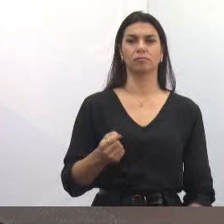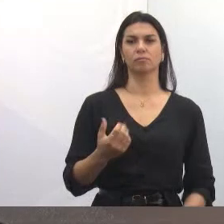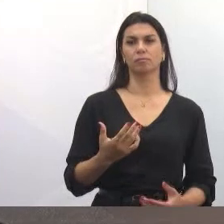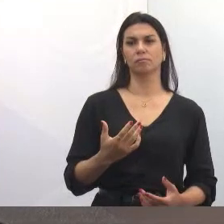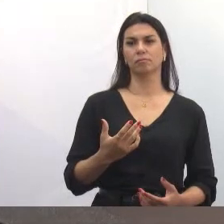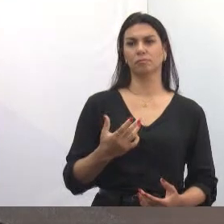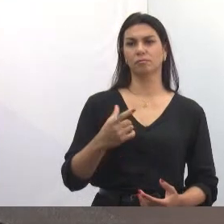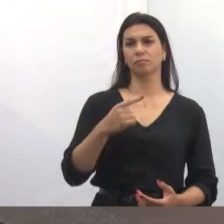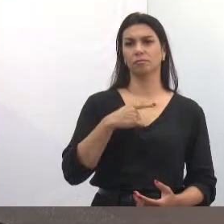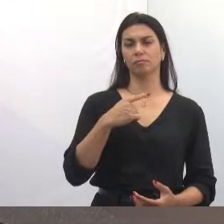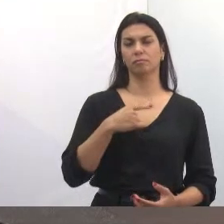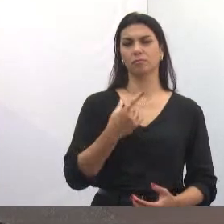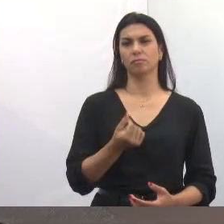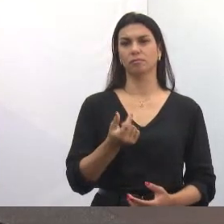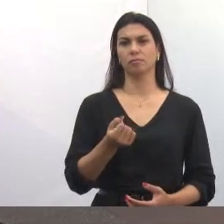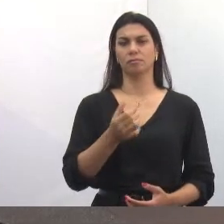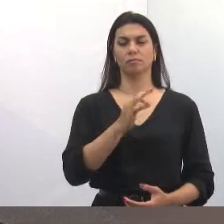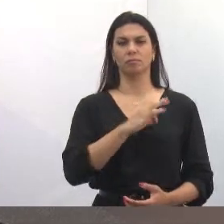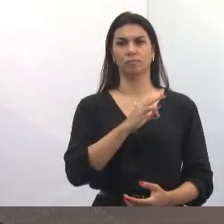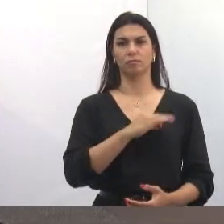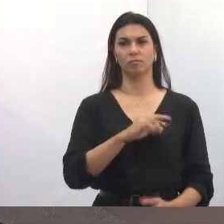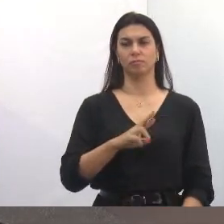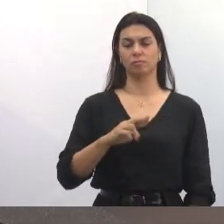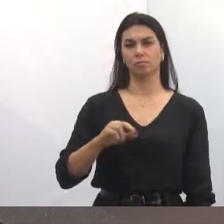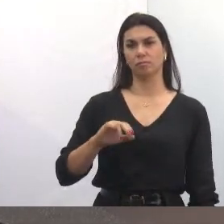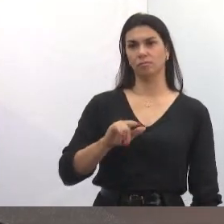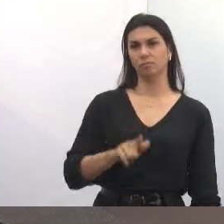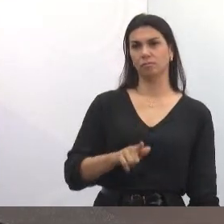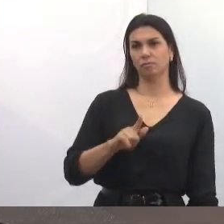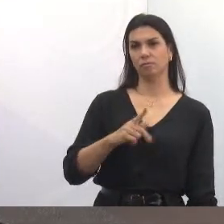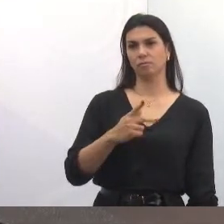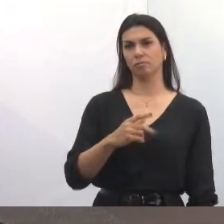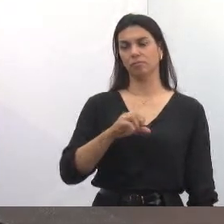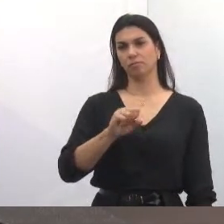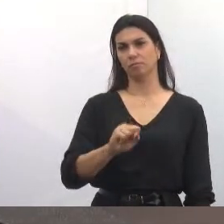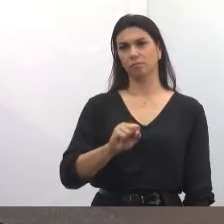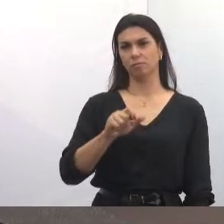superam o teto do RGPS, que é de